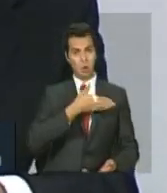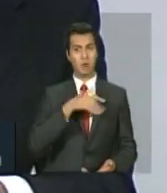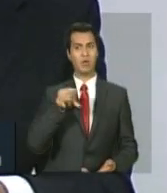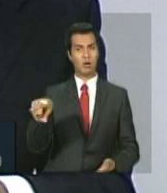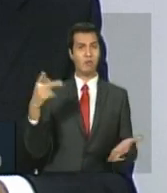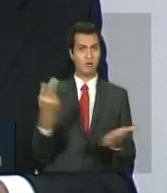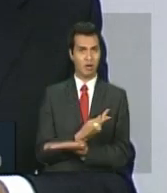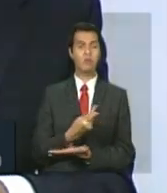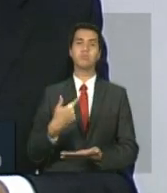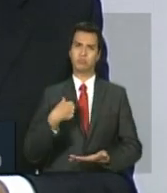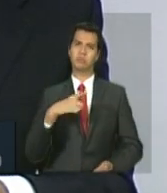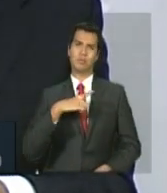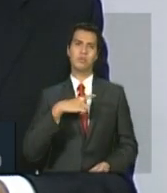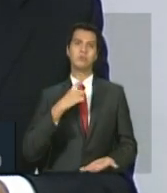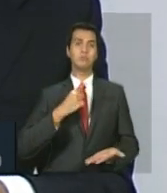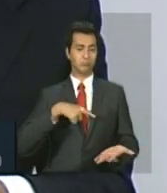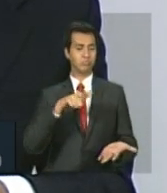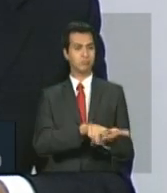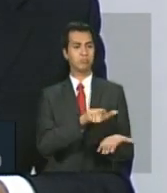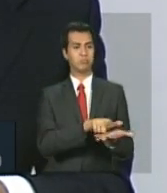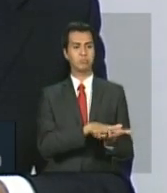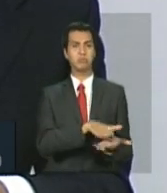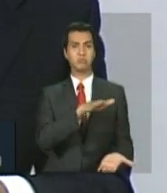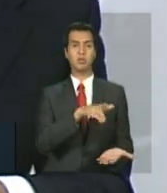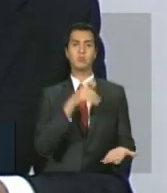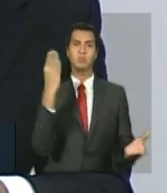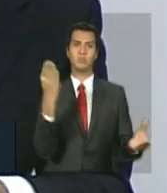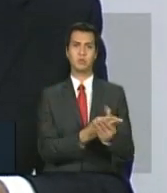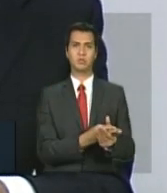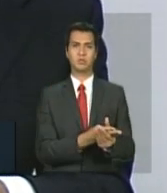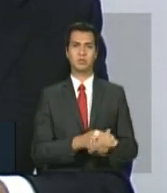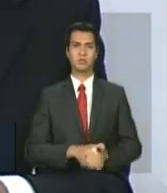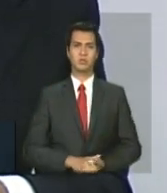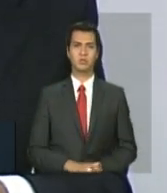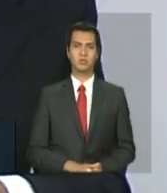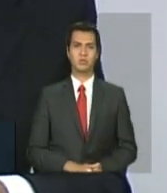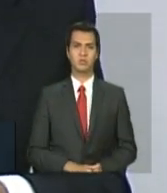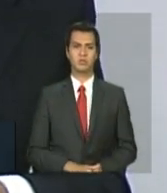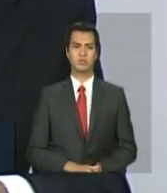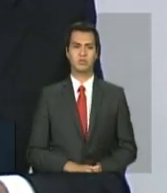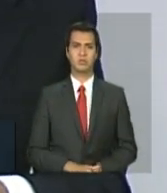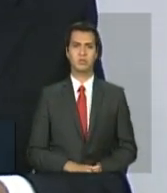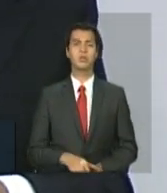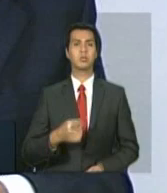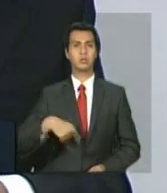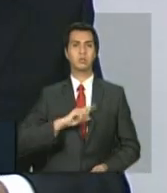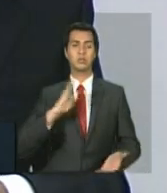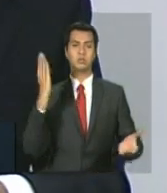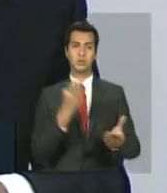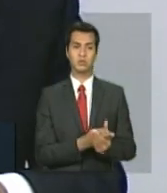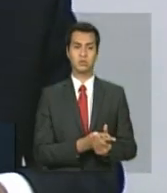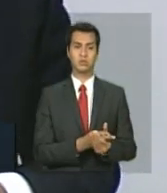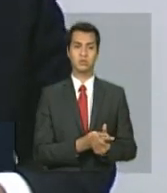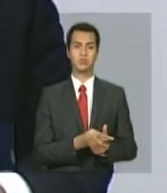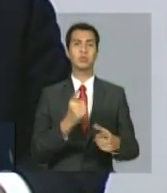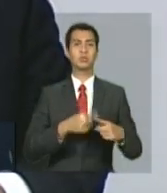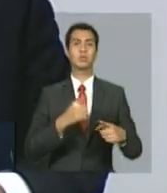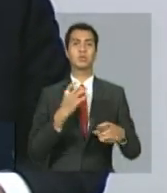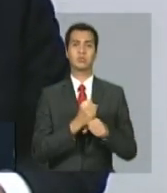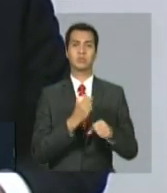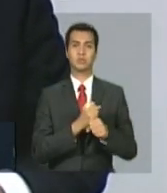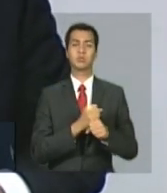Estão aqui. Nos autos do processo que nós instauramos de tomada de conta